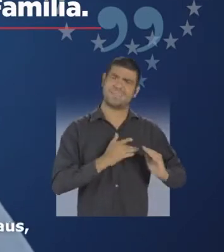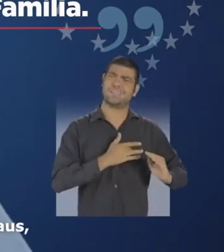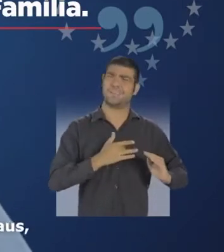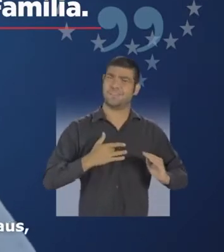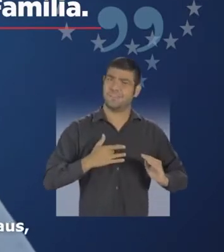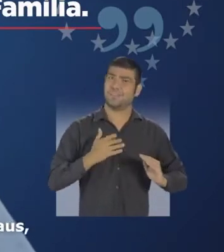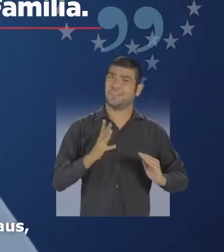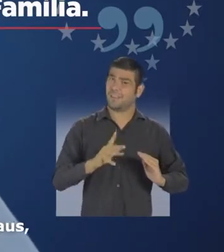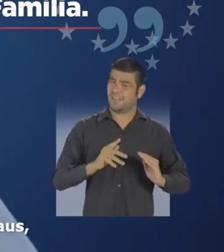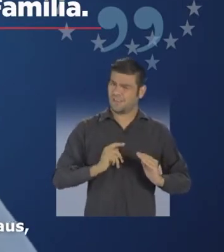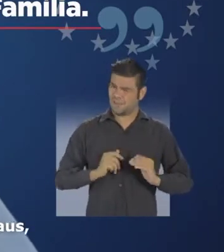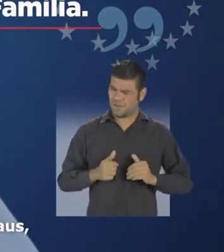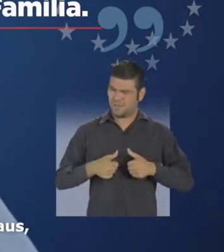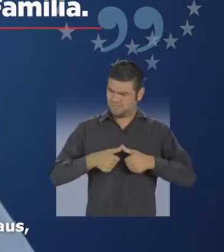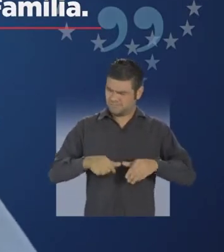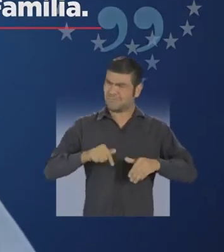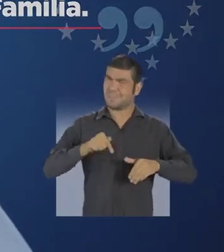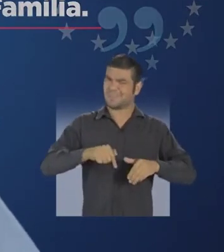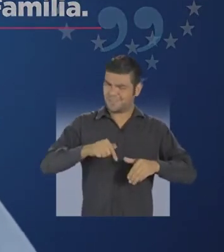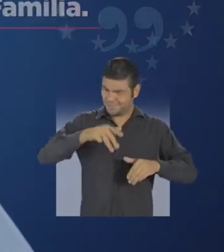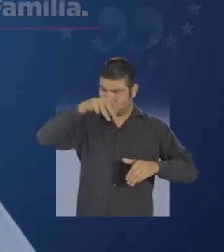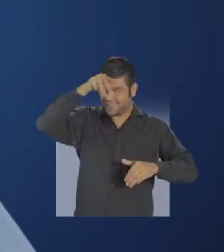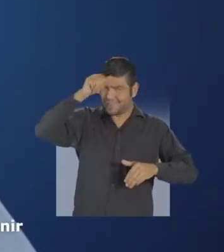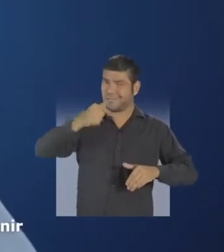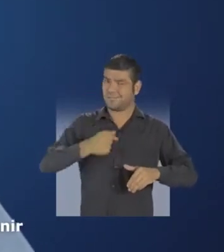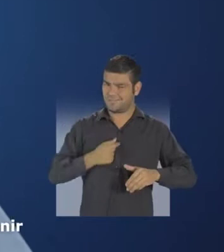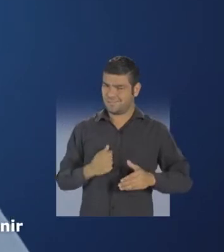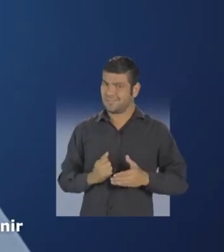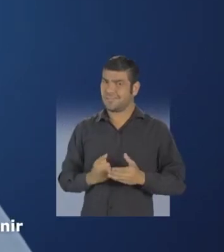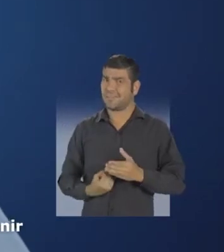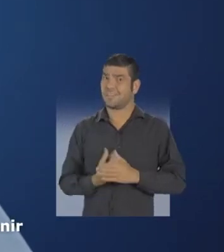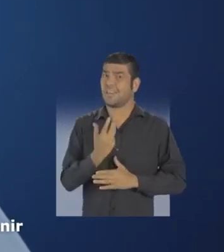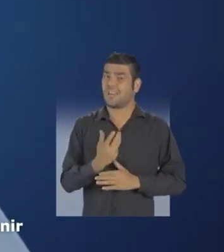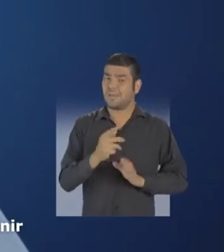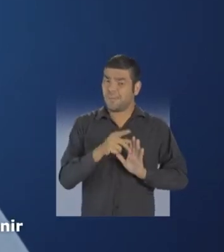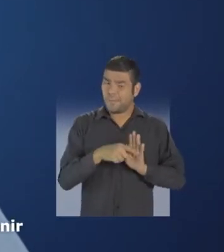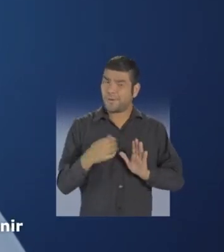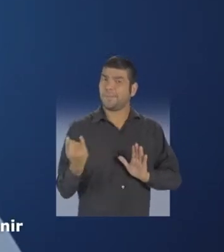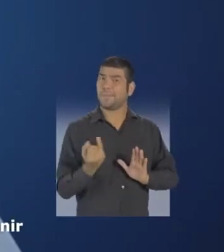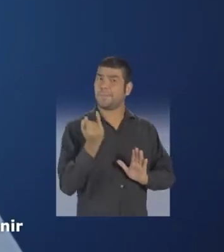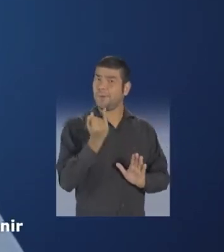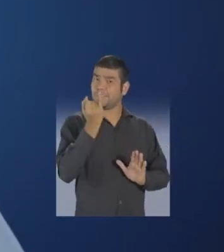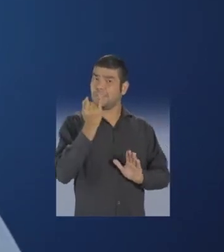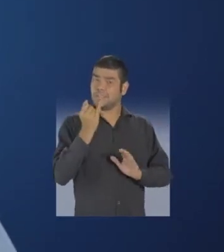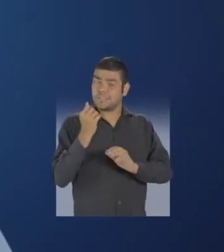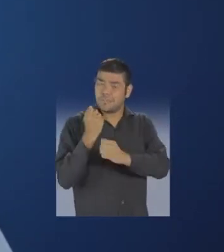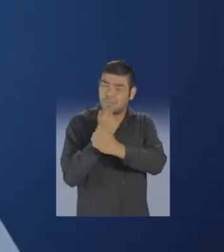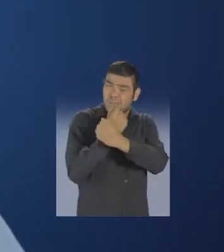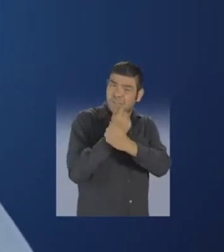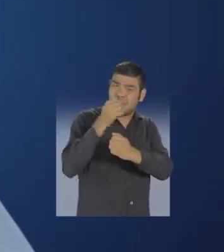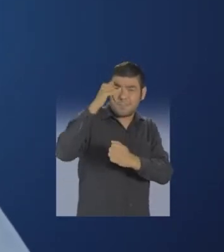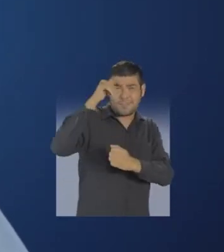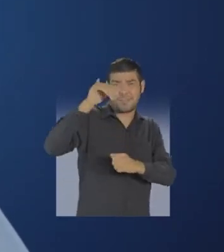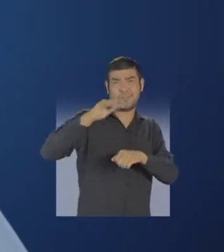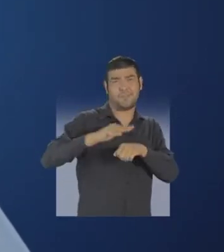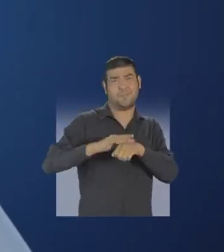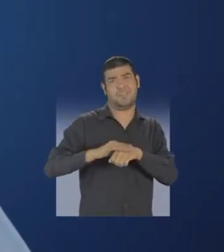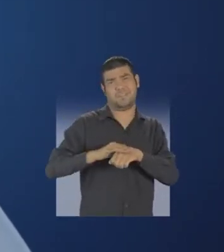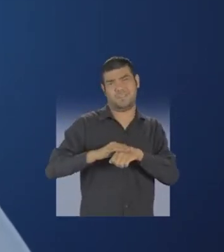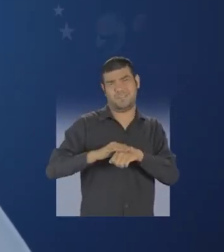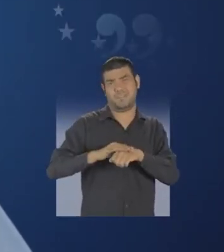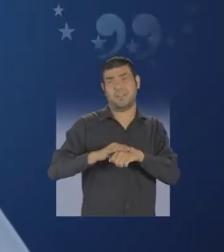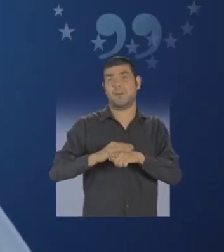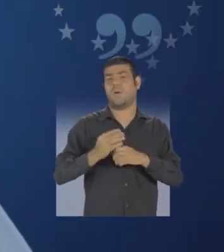saúde, eu trouxe de Cuba e implantei aqui em Manaus quando fui prefeito. Um programa muito importante para prevenir e controlar doenças